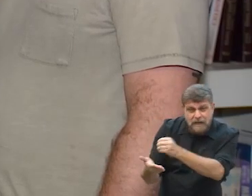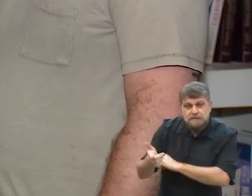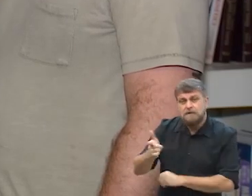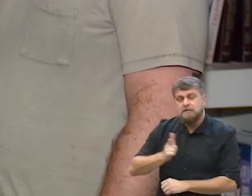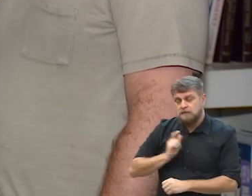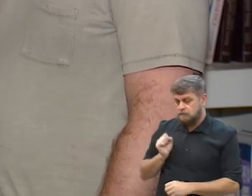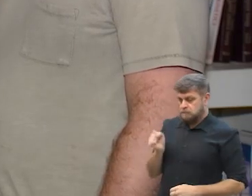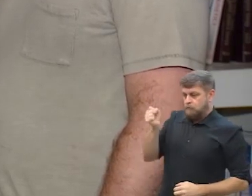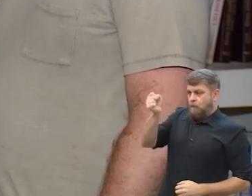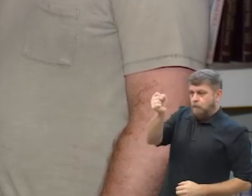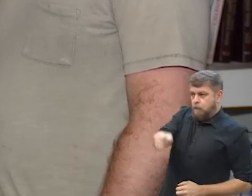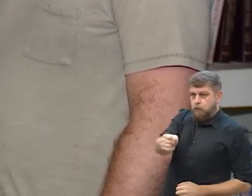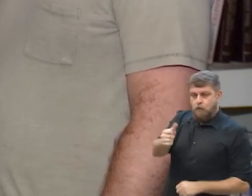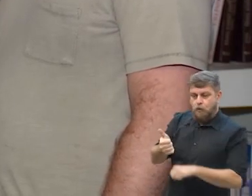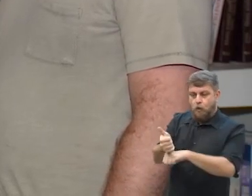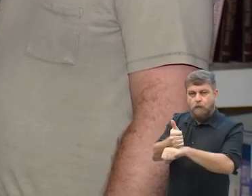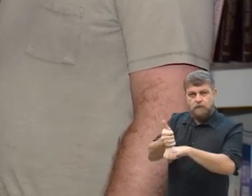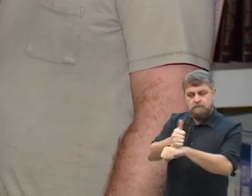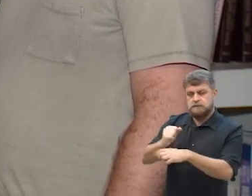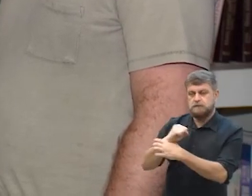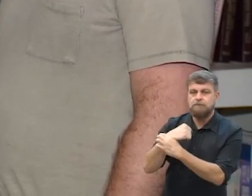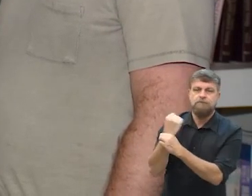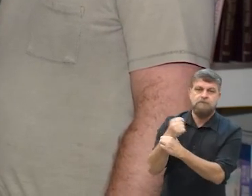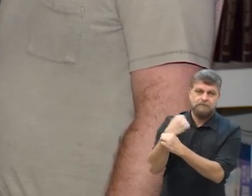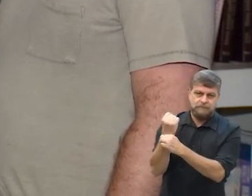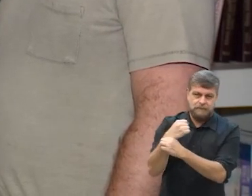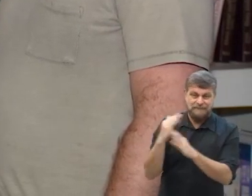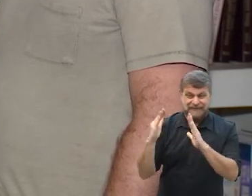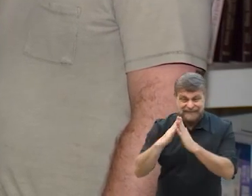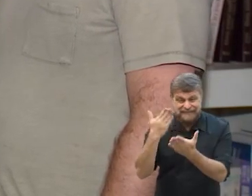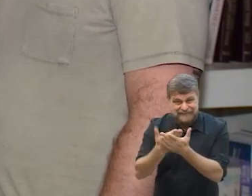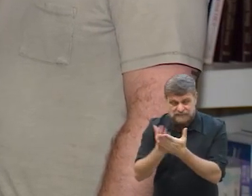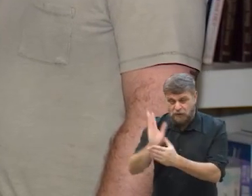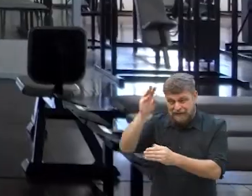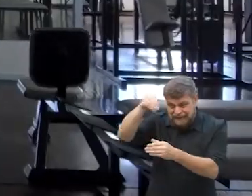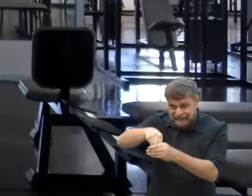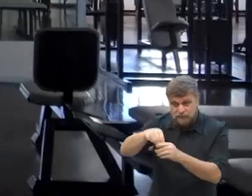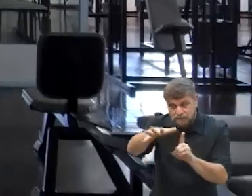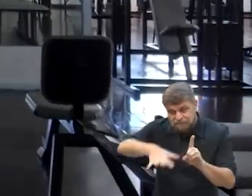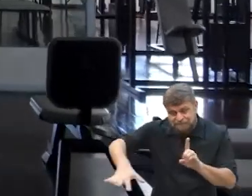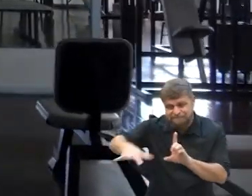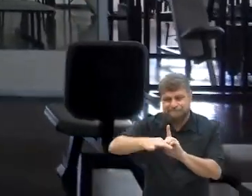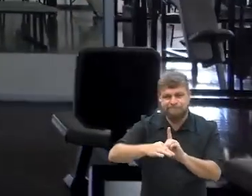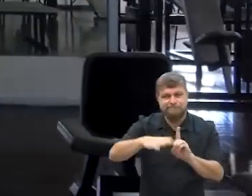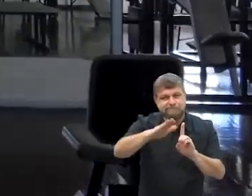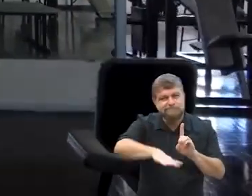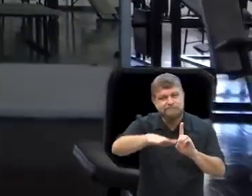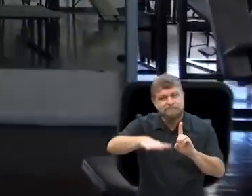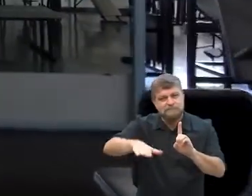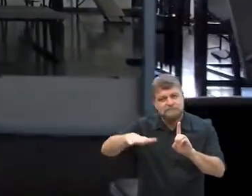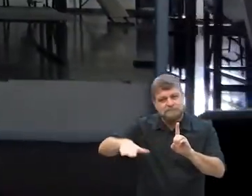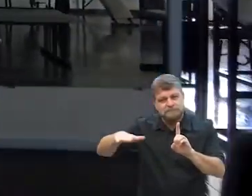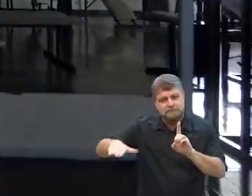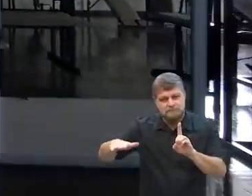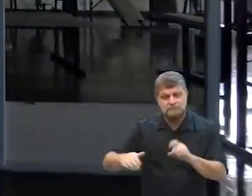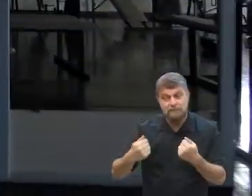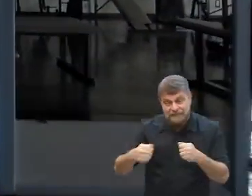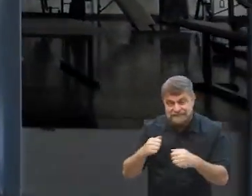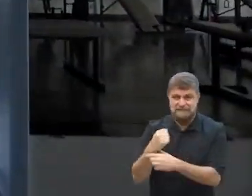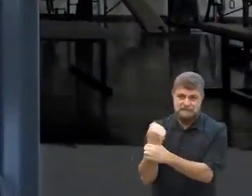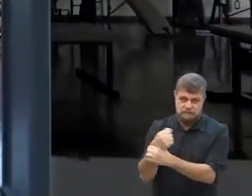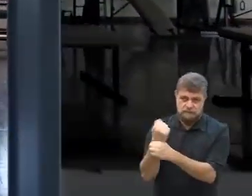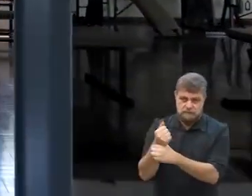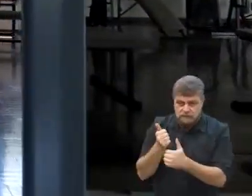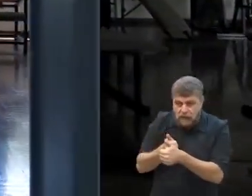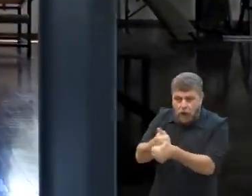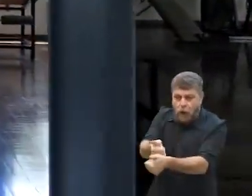fundamental que tenha e que exista o fisioterapeuta que acompanha as crianças em várias idades na escola. Para a